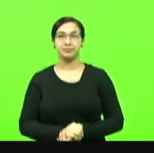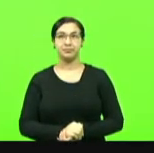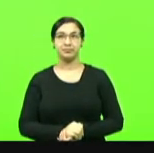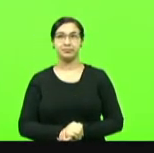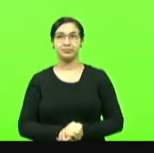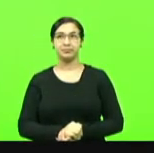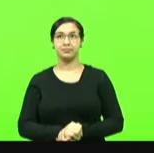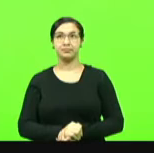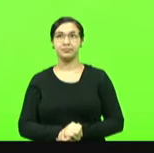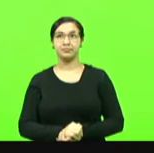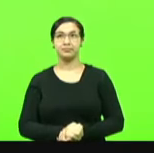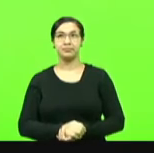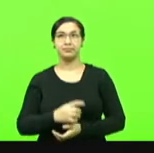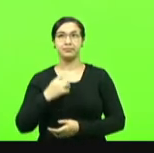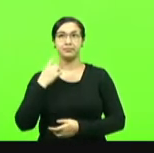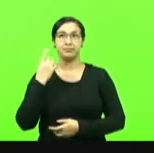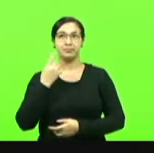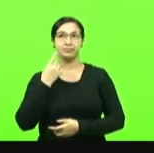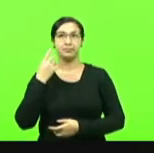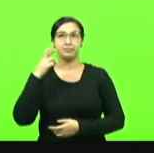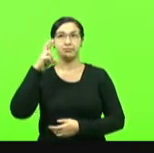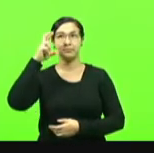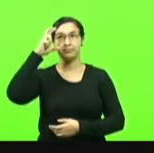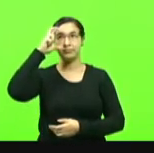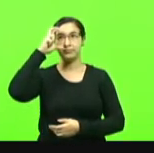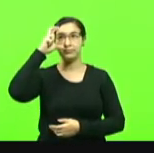Como vota deputado Ricardo Alba?